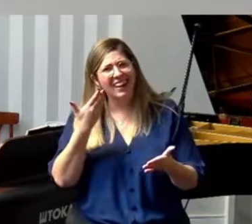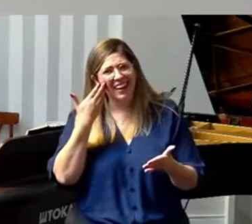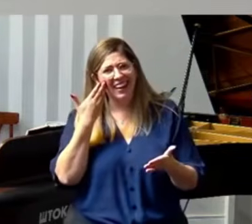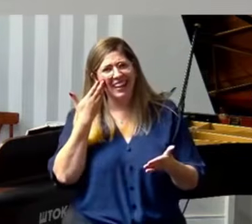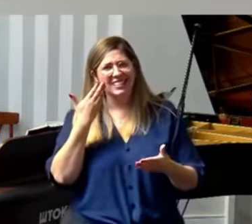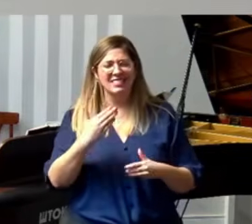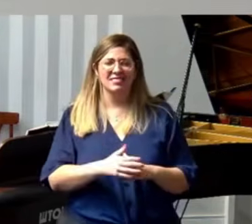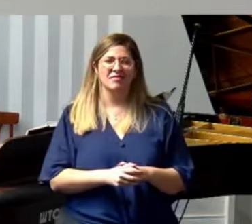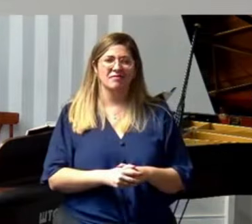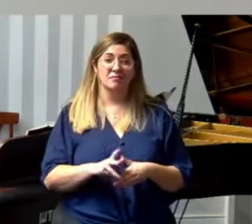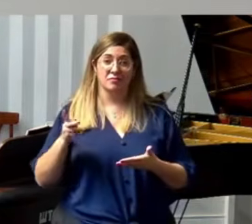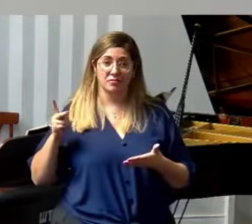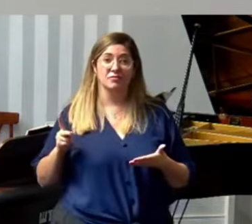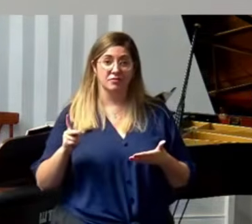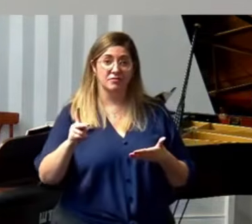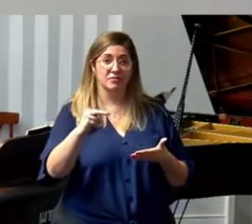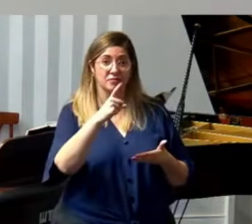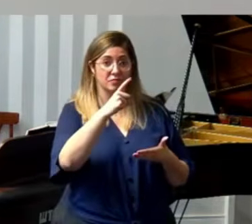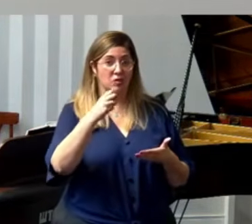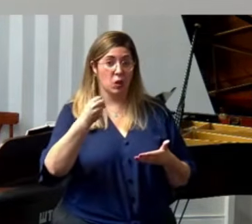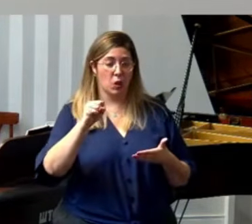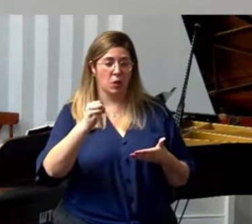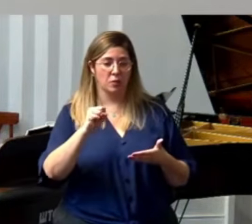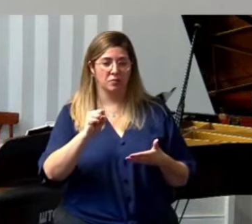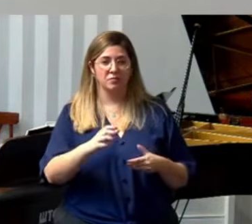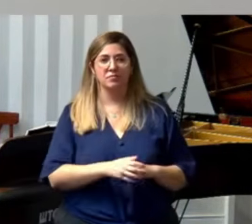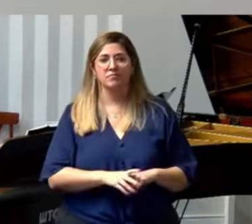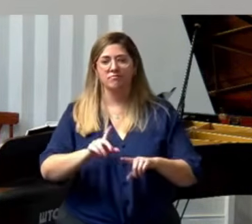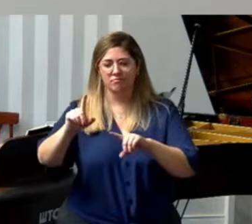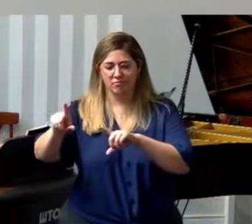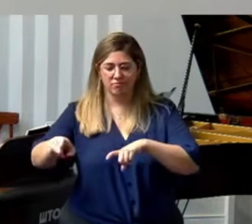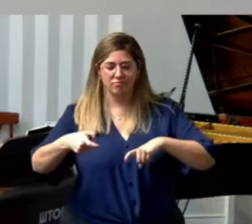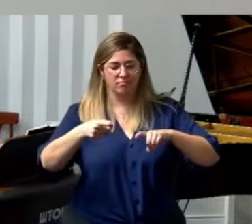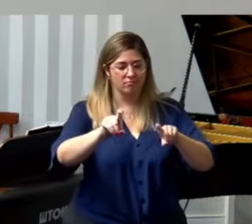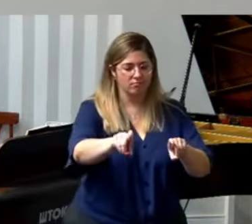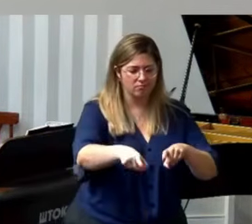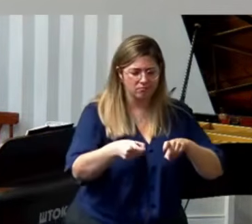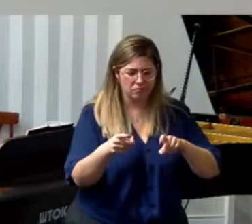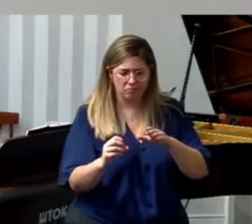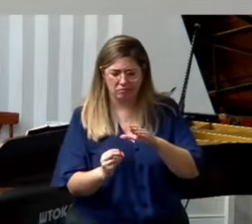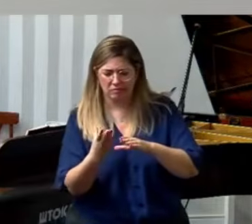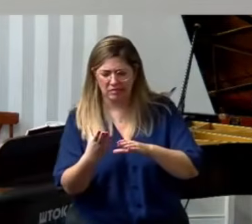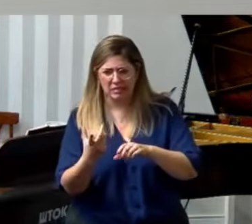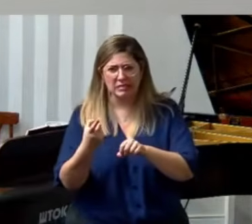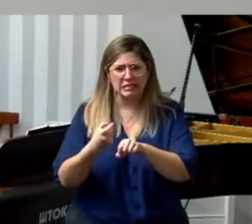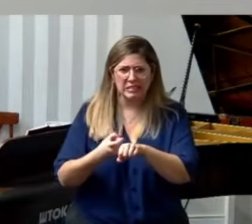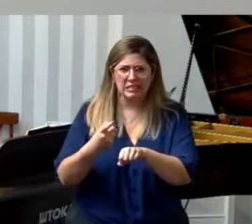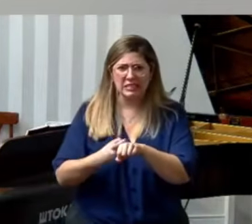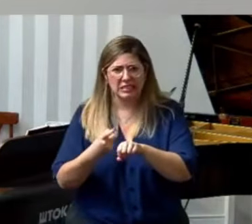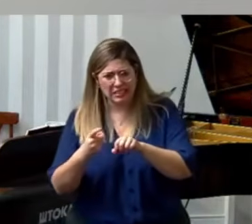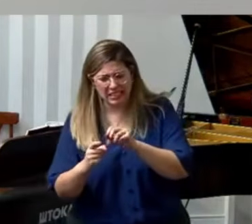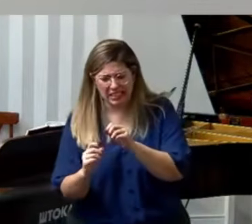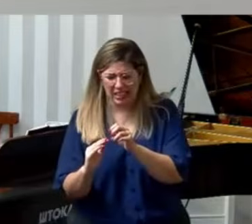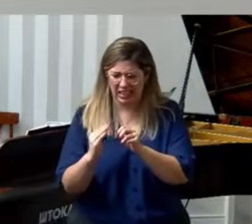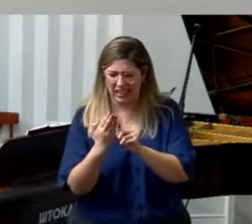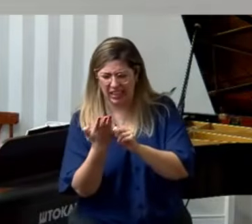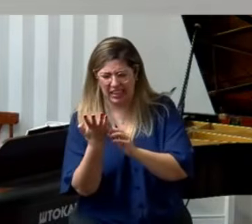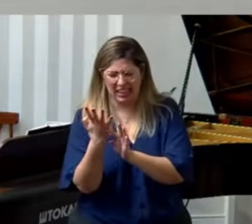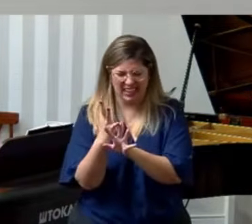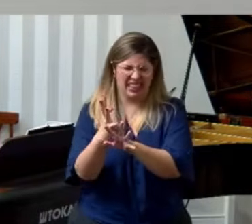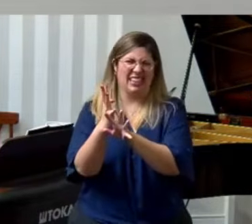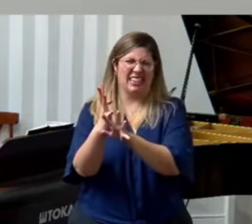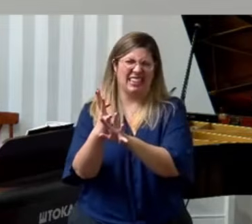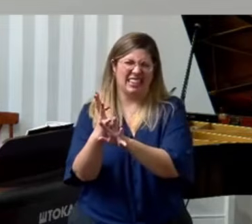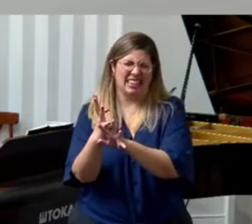continua então no versículo 18: ela produzirá também espinhos e ervas daninhas, e você comerá a erva do